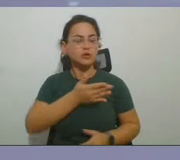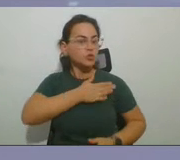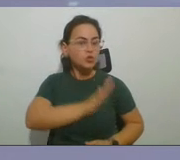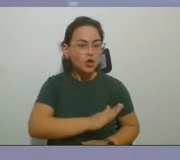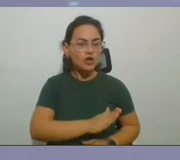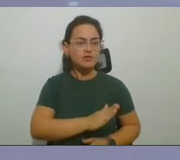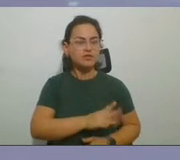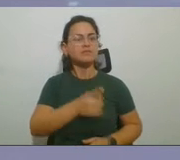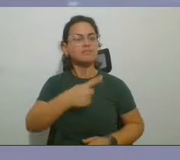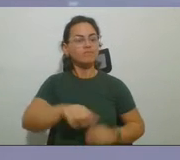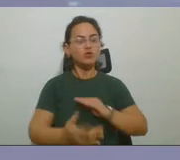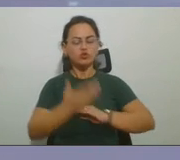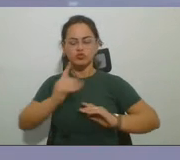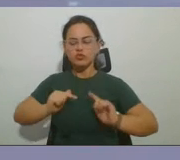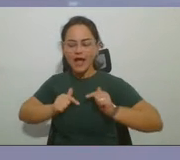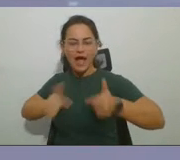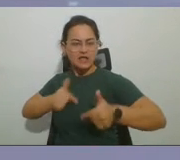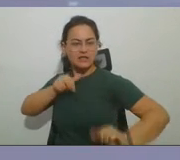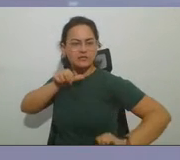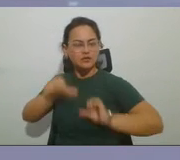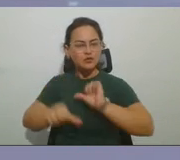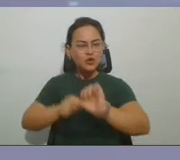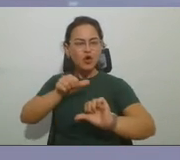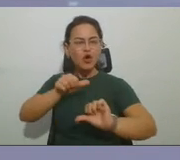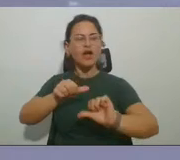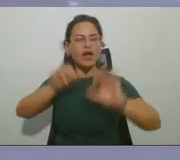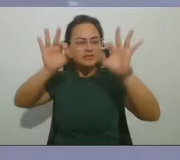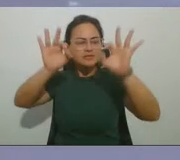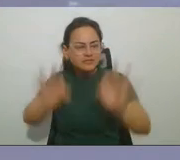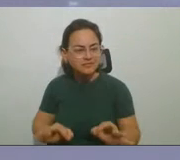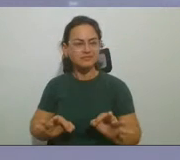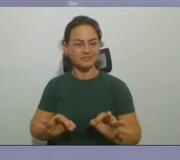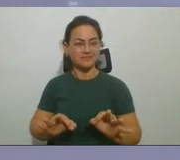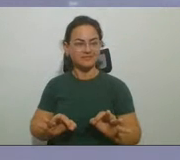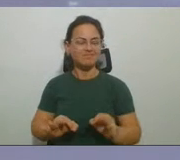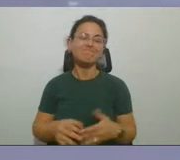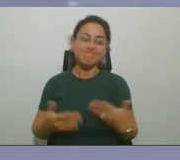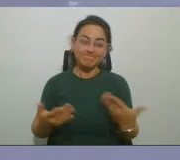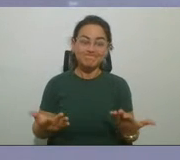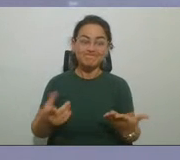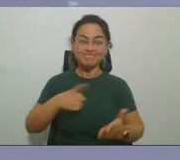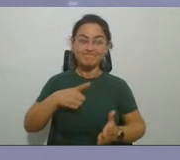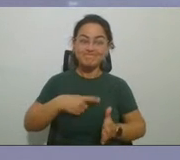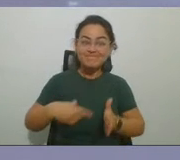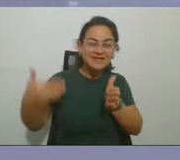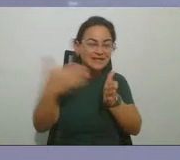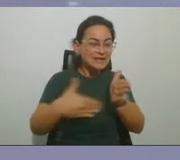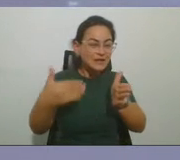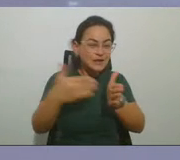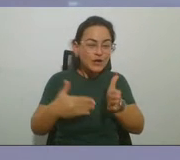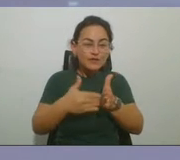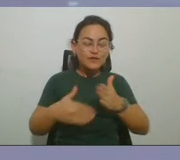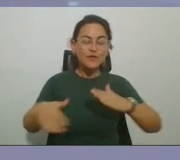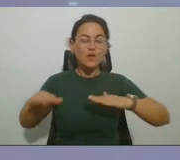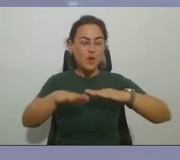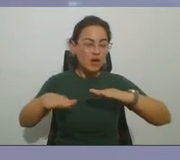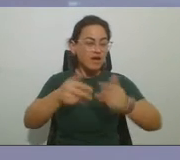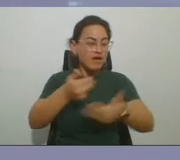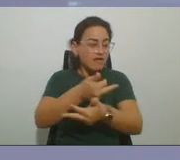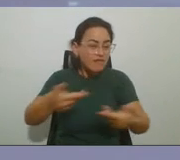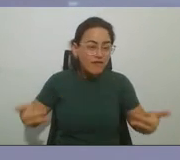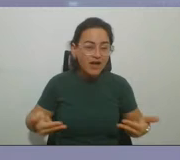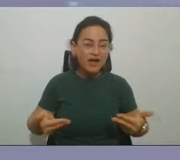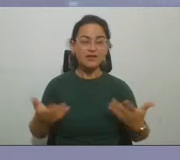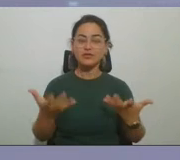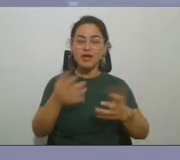transformação. Portanto, são muitos os desafios contemporâneos para a construção de sociedades mais